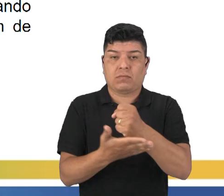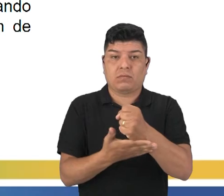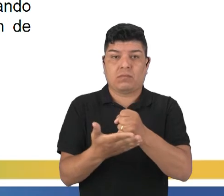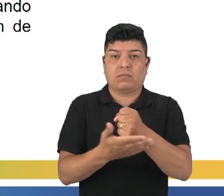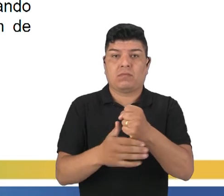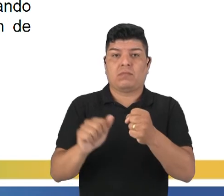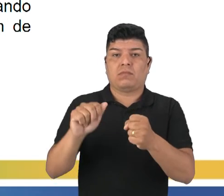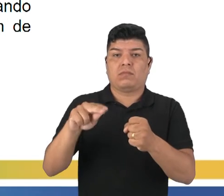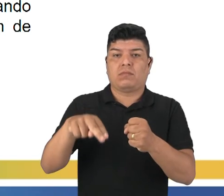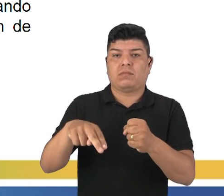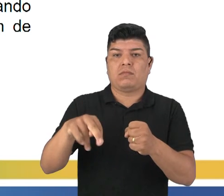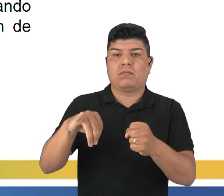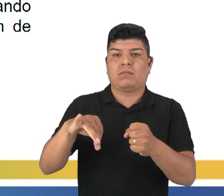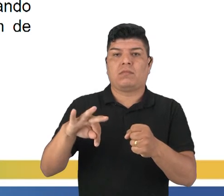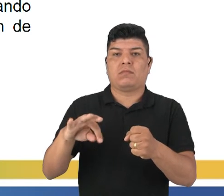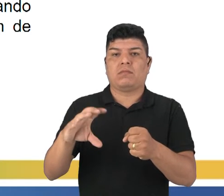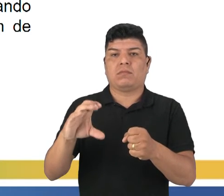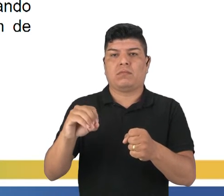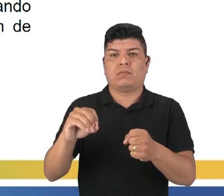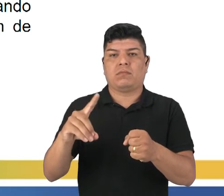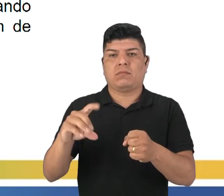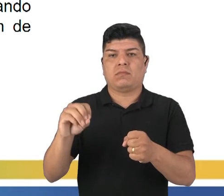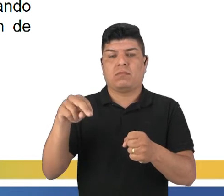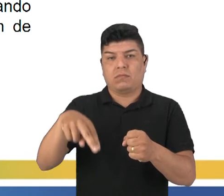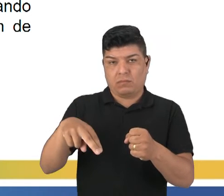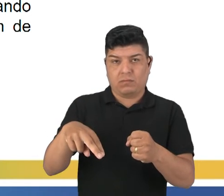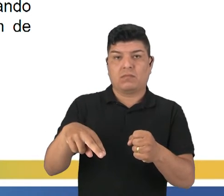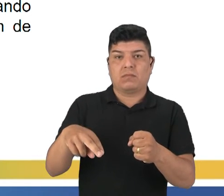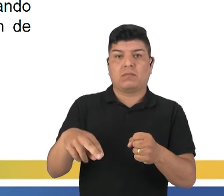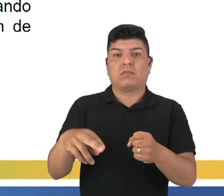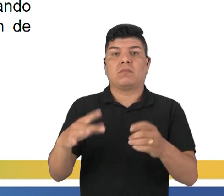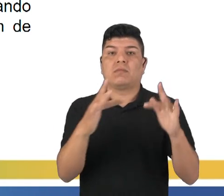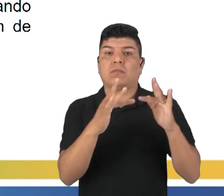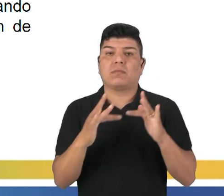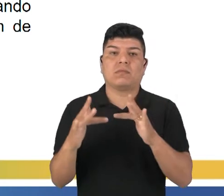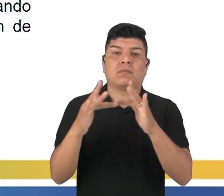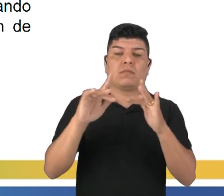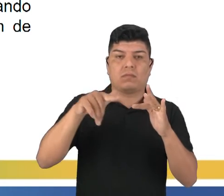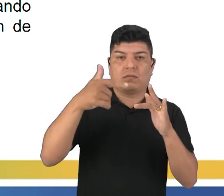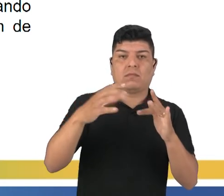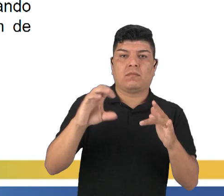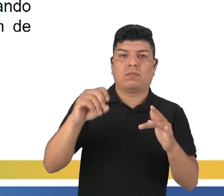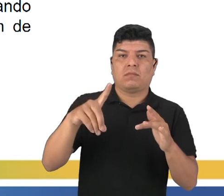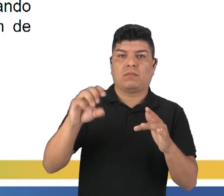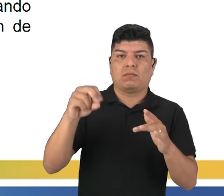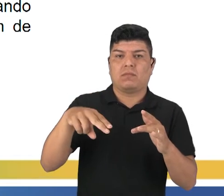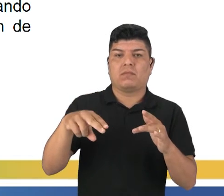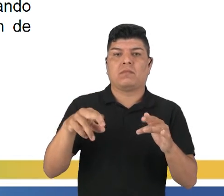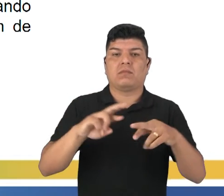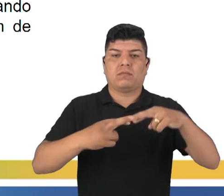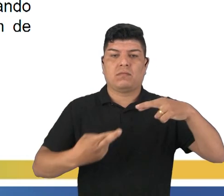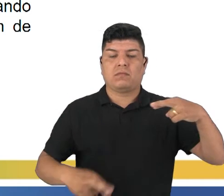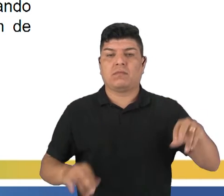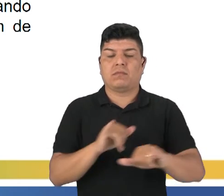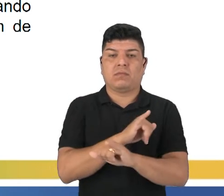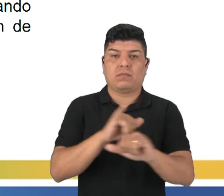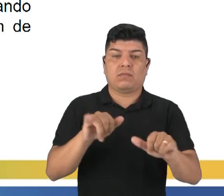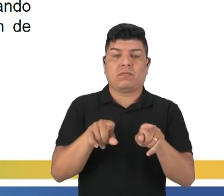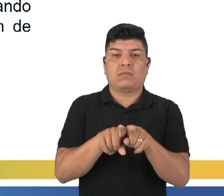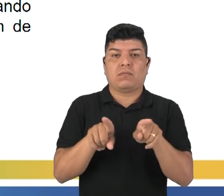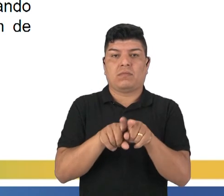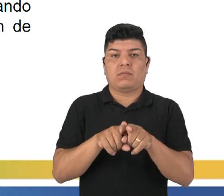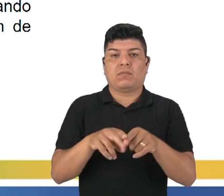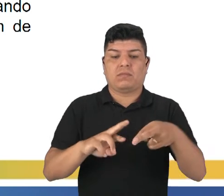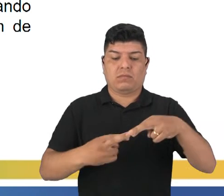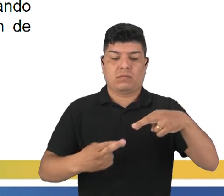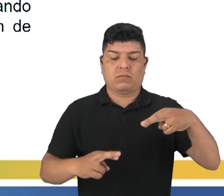de anticódon, ela corresponde, né? Ela interage com o códon do RNA mensageiro. Esse